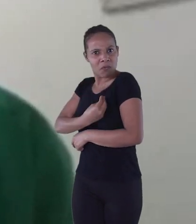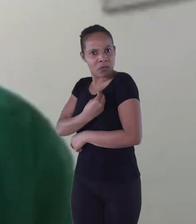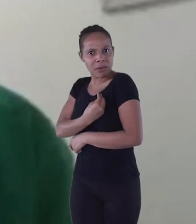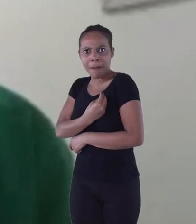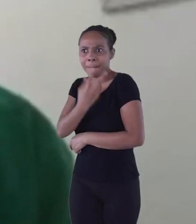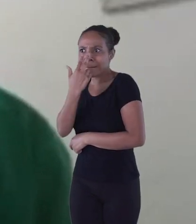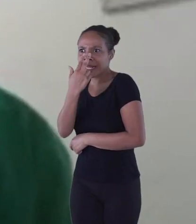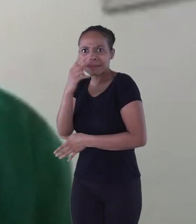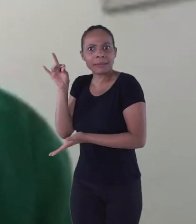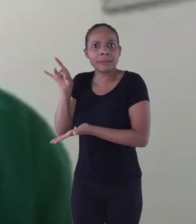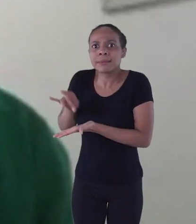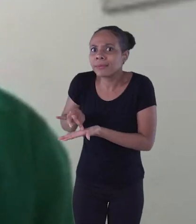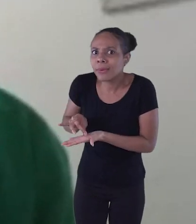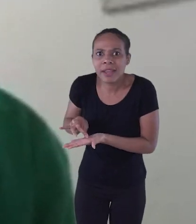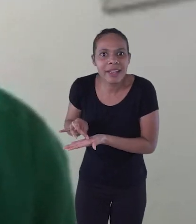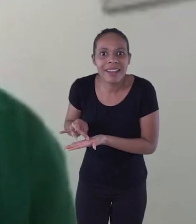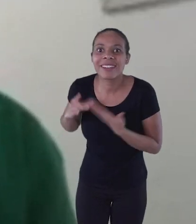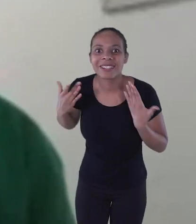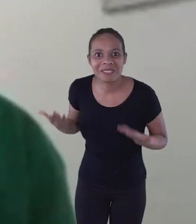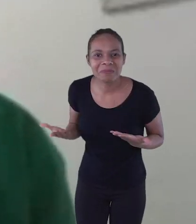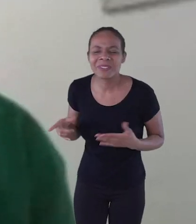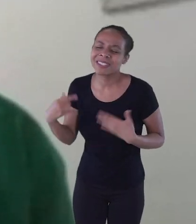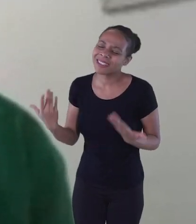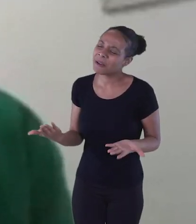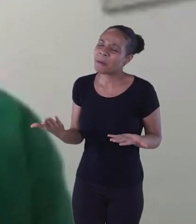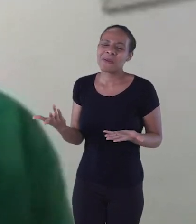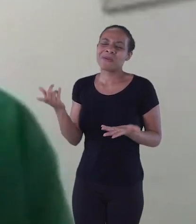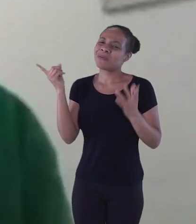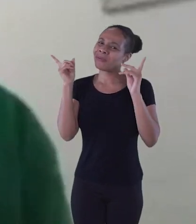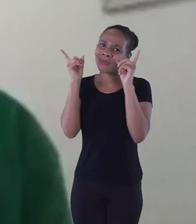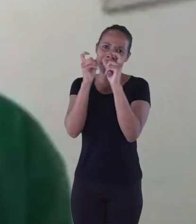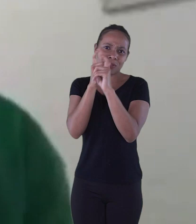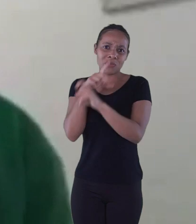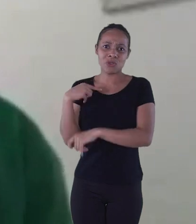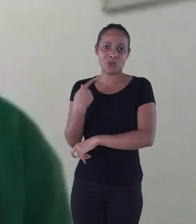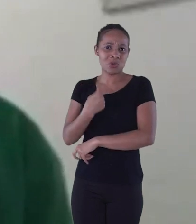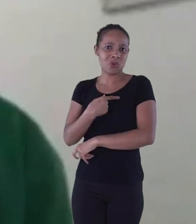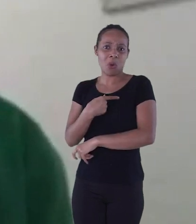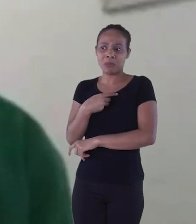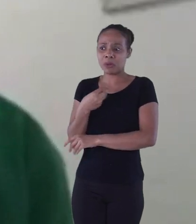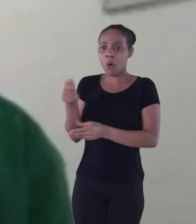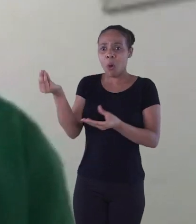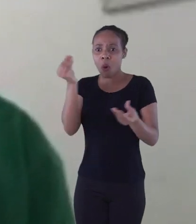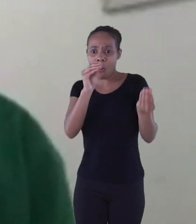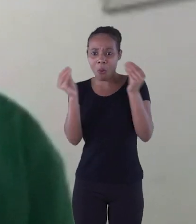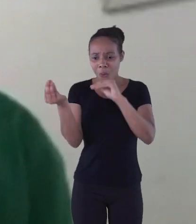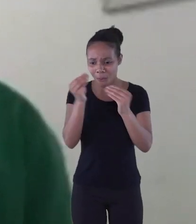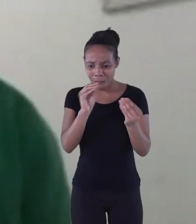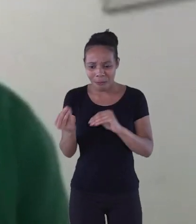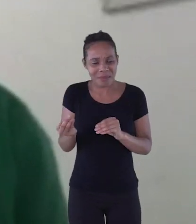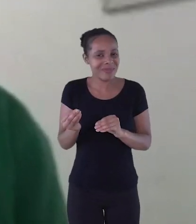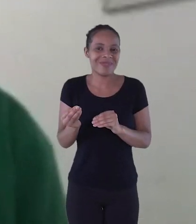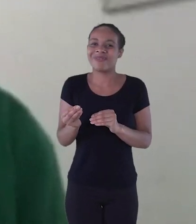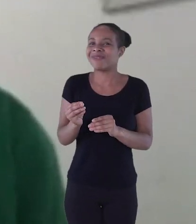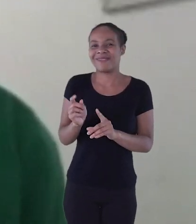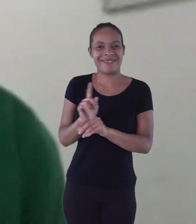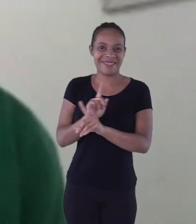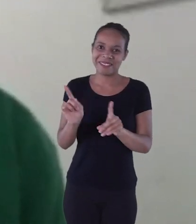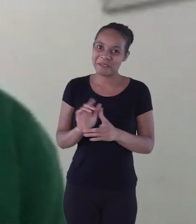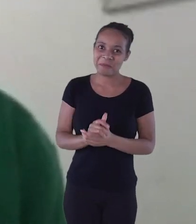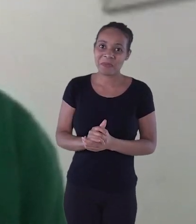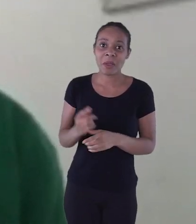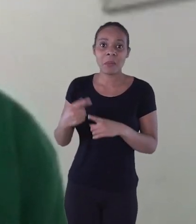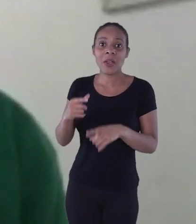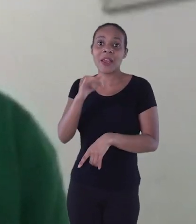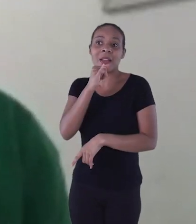São verdadeiramente surreais. Então não foi difícil a gente fazer essa composição, porque tem histórias... Né, você mesmo começou com o próprio